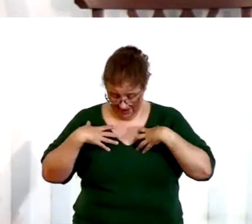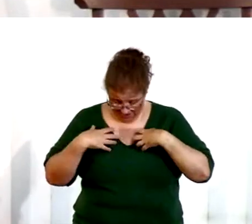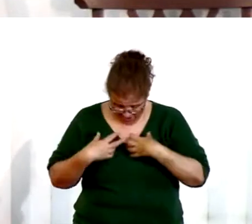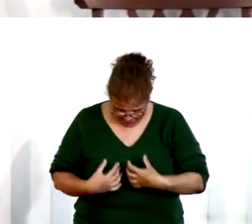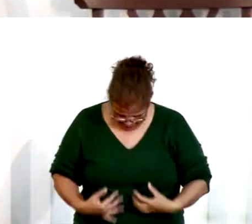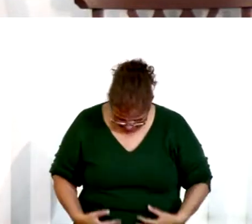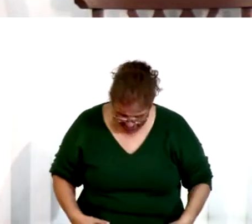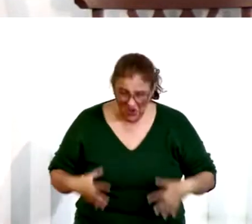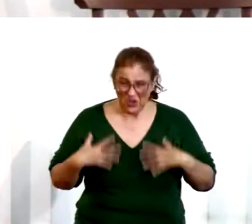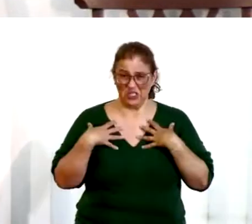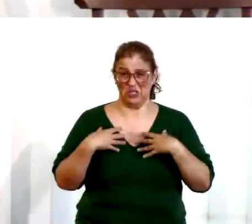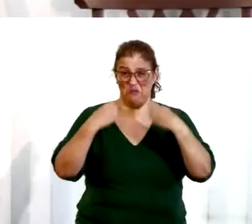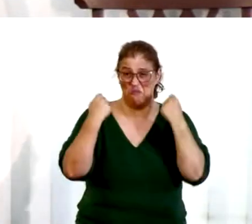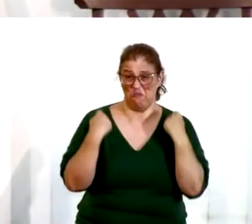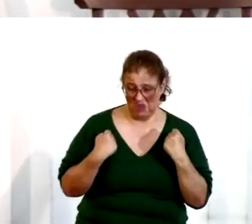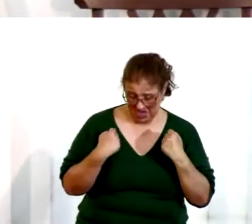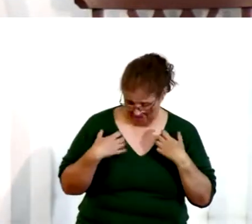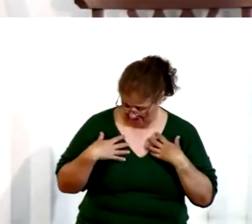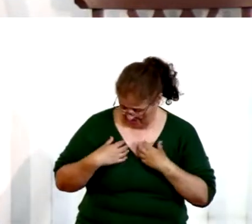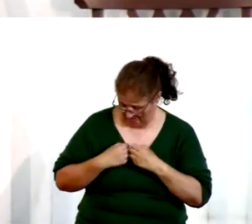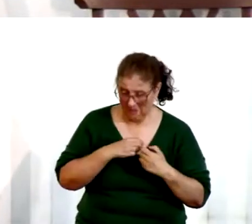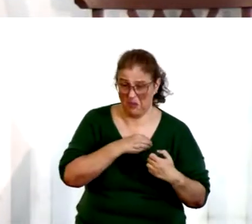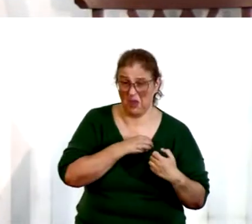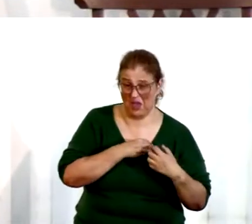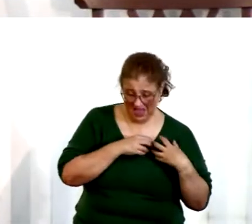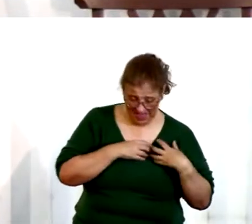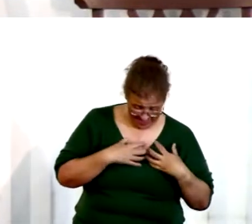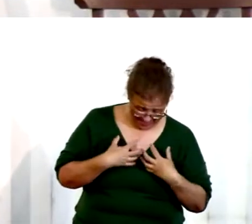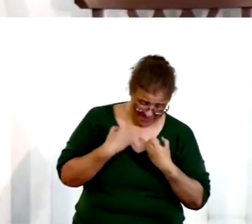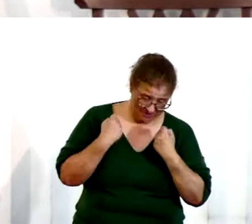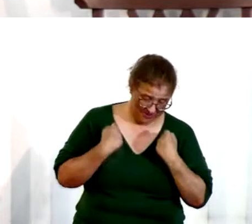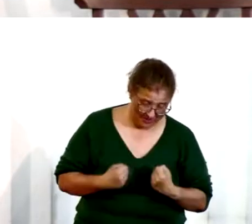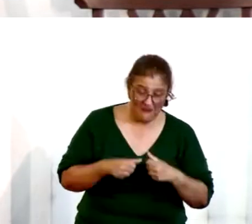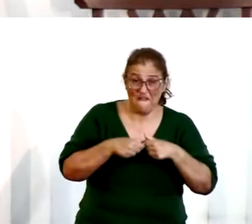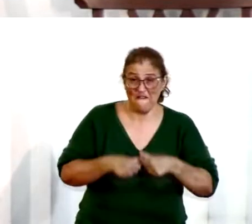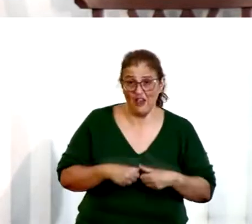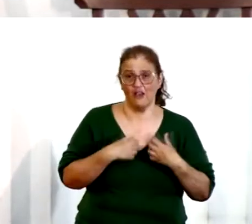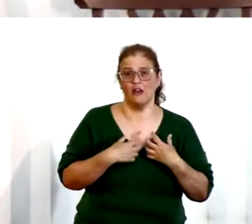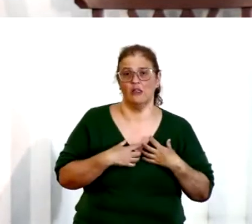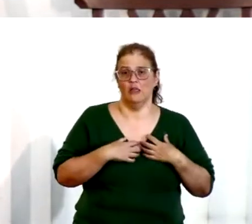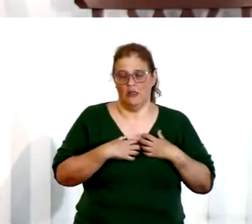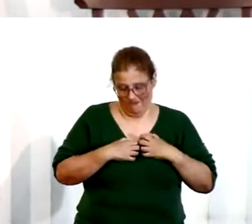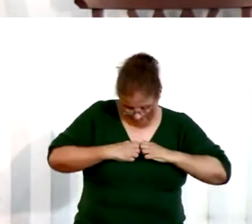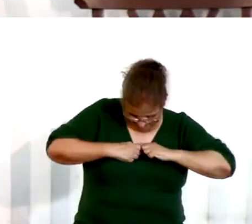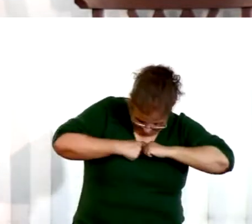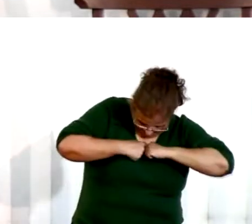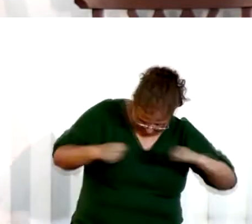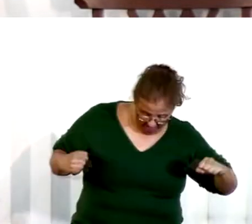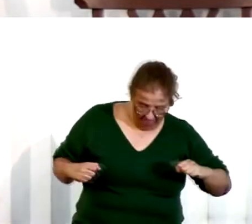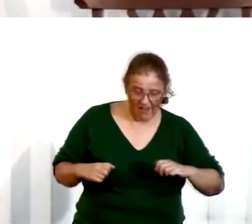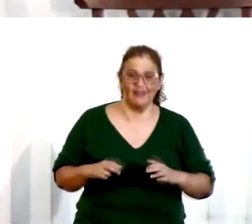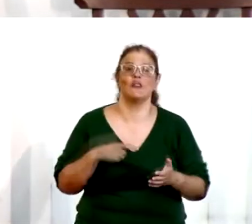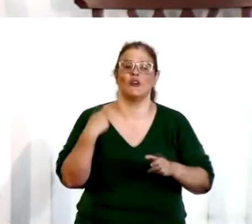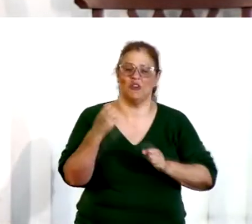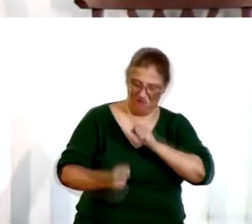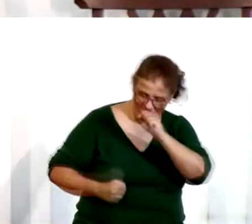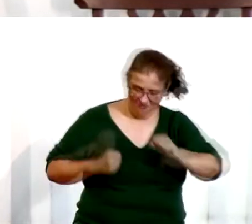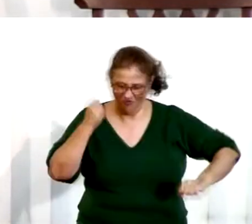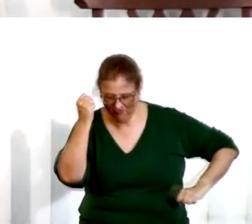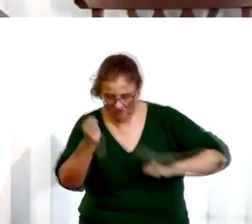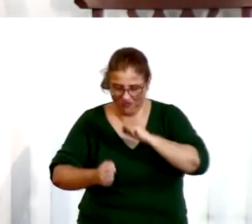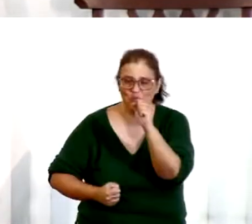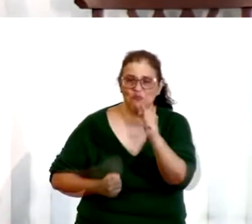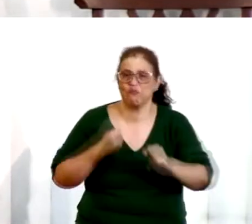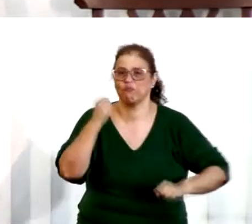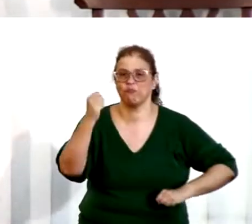desembaraçando-nos de todo o peso e do pecado que tenazmente nos assedia, corramos com perseverança a carreira